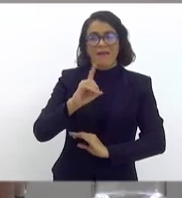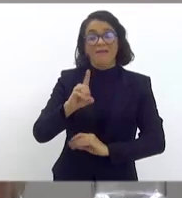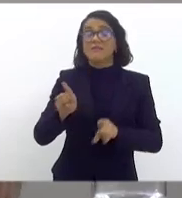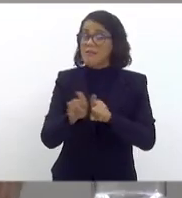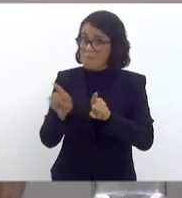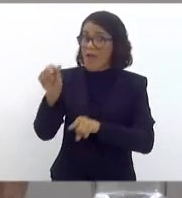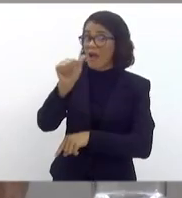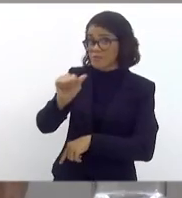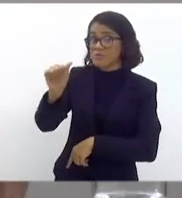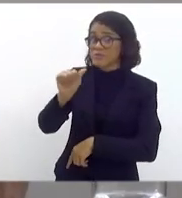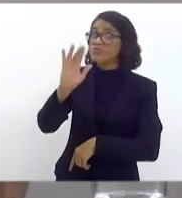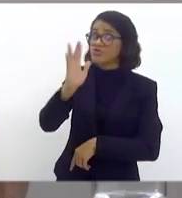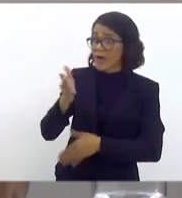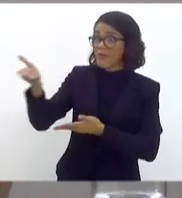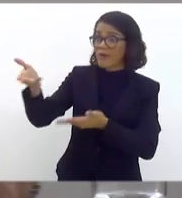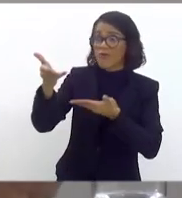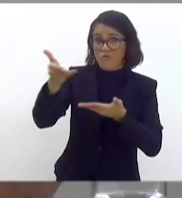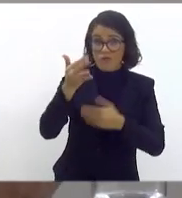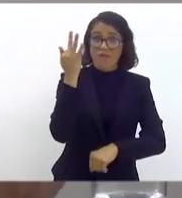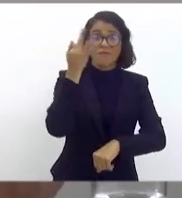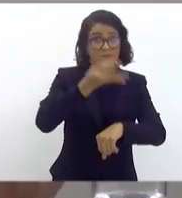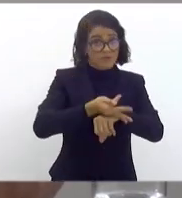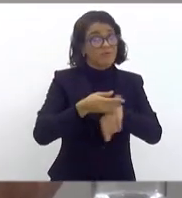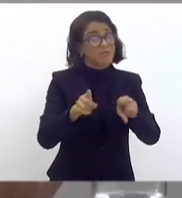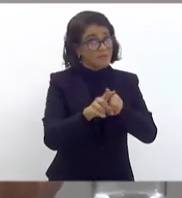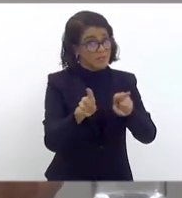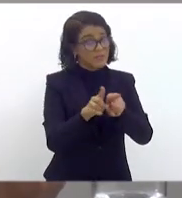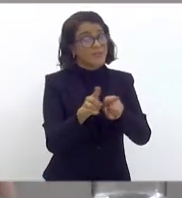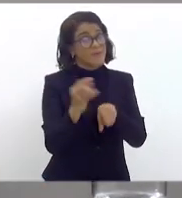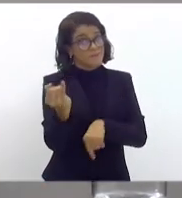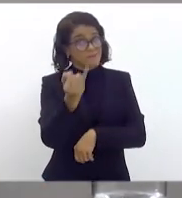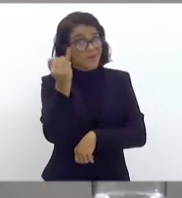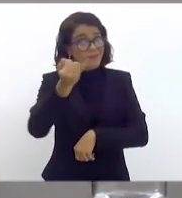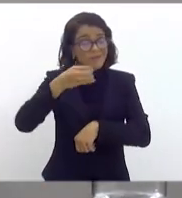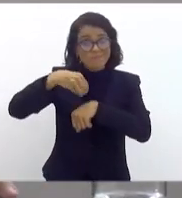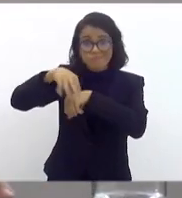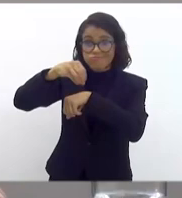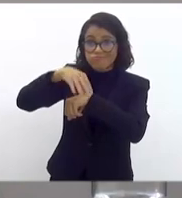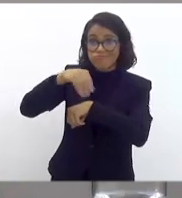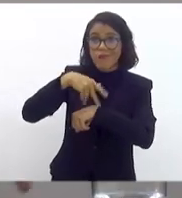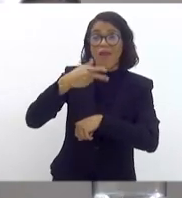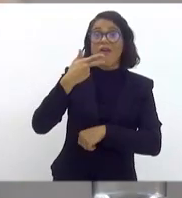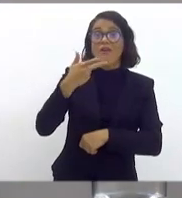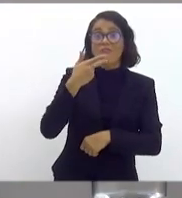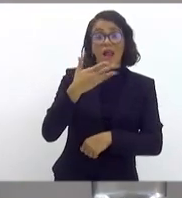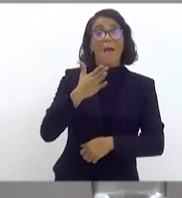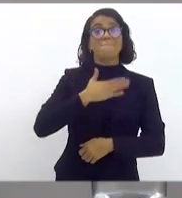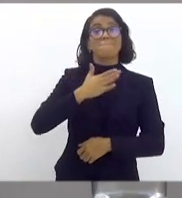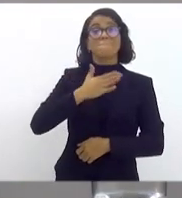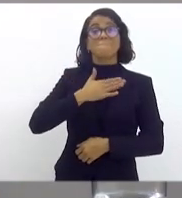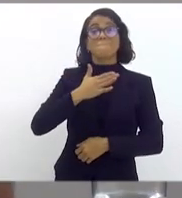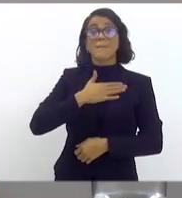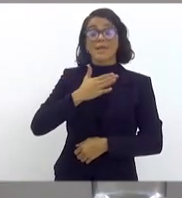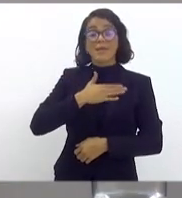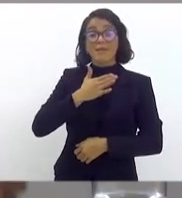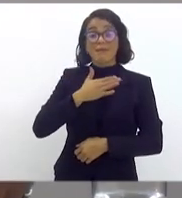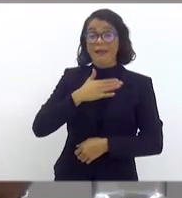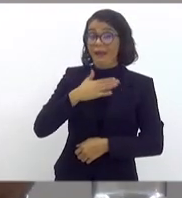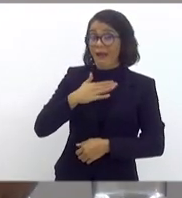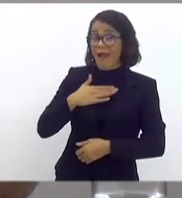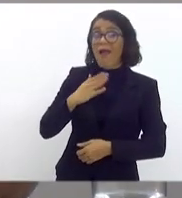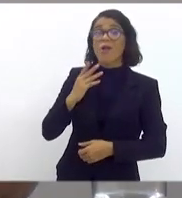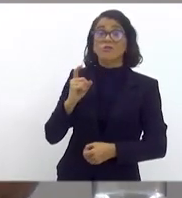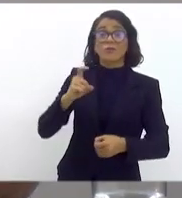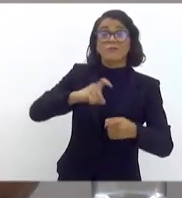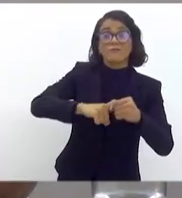presentes, que foram convidadas. Isso é importante dizer. Eu falo aqui mais, inclusive, deputado, a minha. Eu sou filiado à